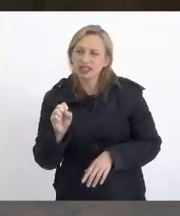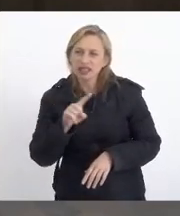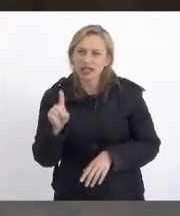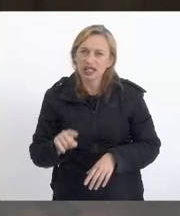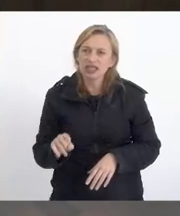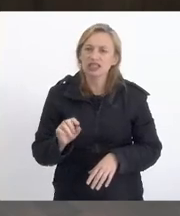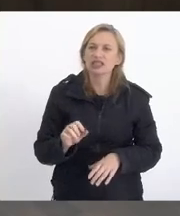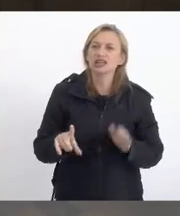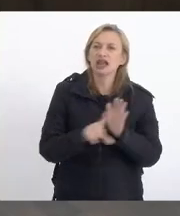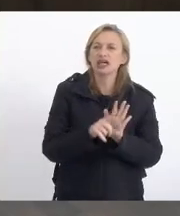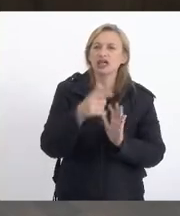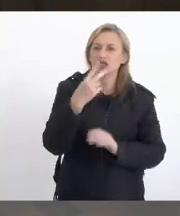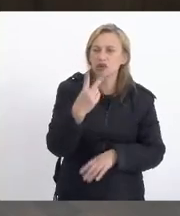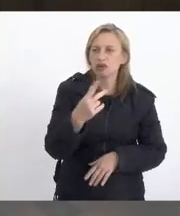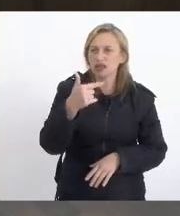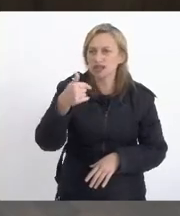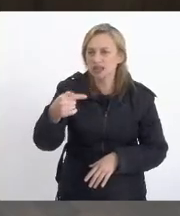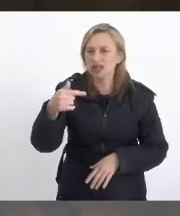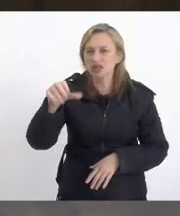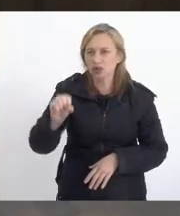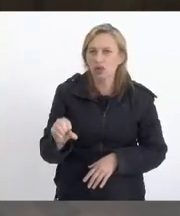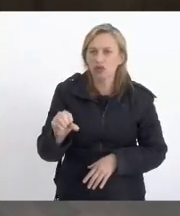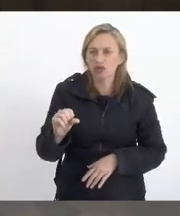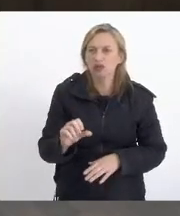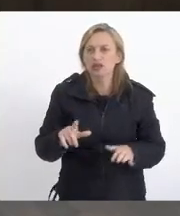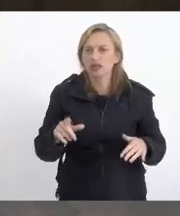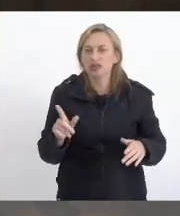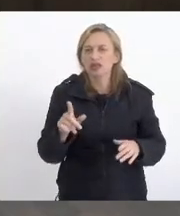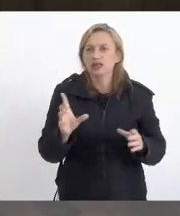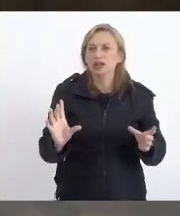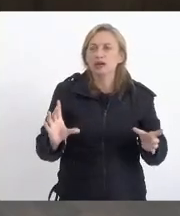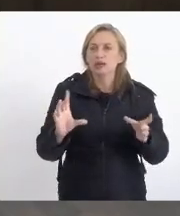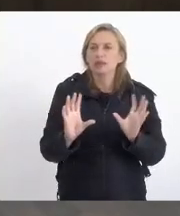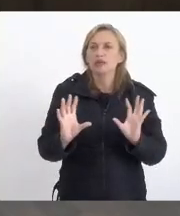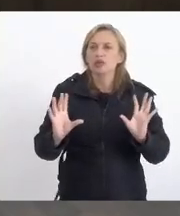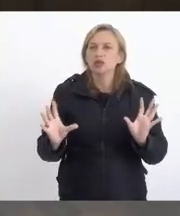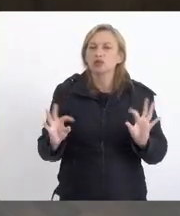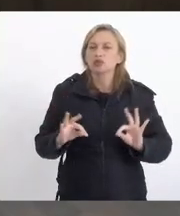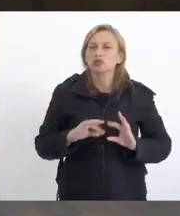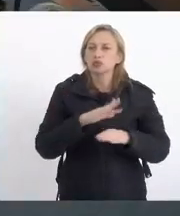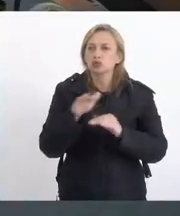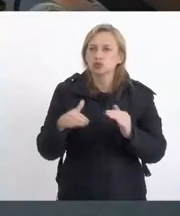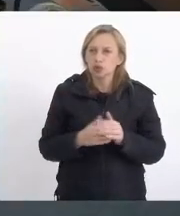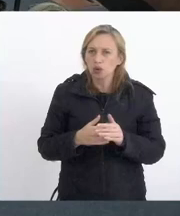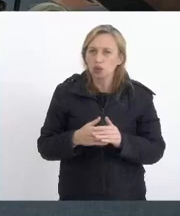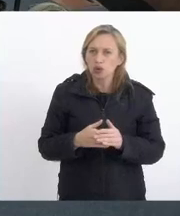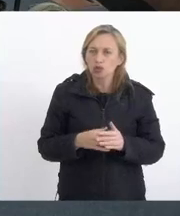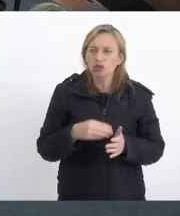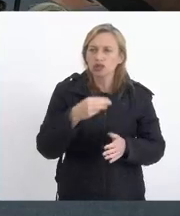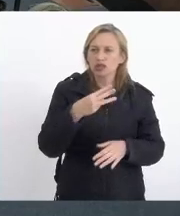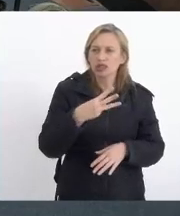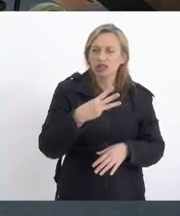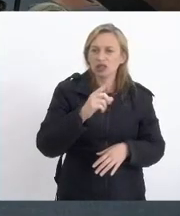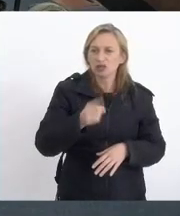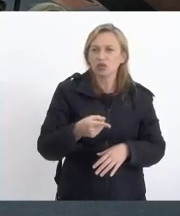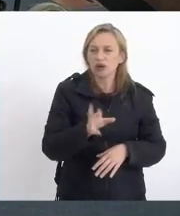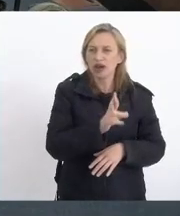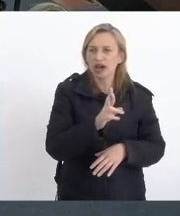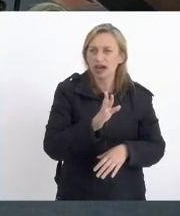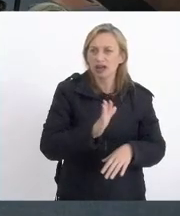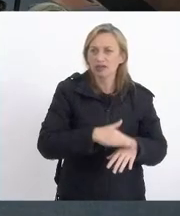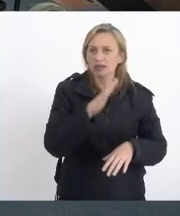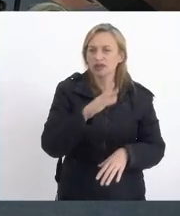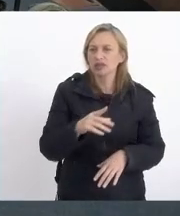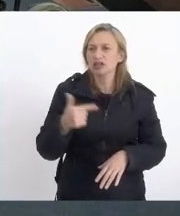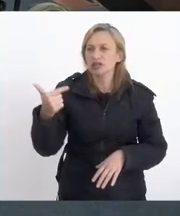da Lei 279, que é um soldo de cabo. Então, pegando esse pessoal que está à margem desse auxílio de R$3.000 e aumentando para um soldo de